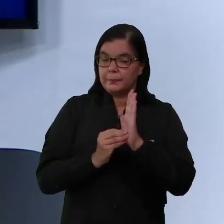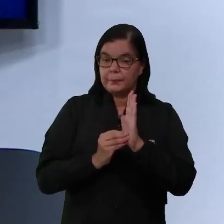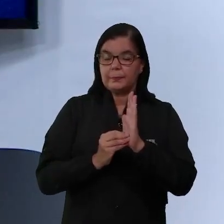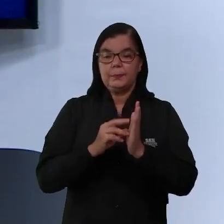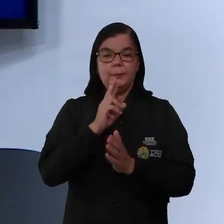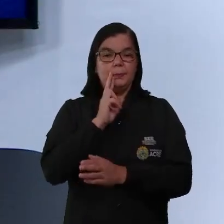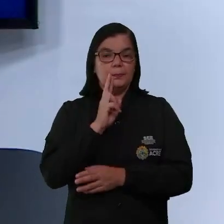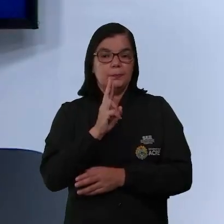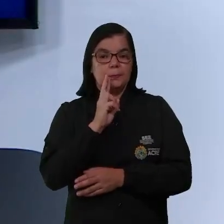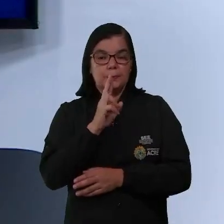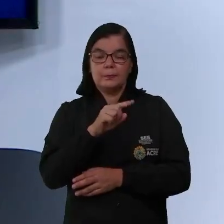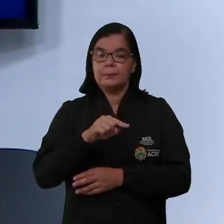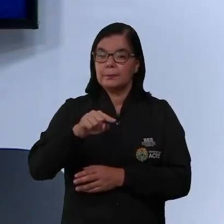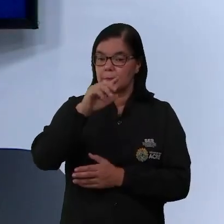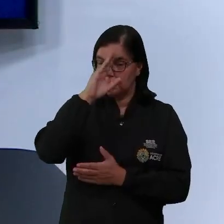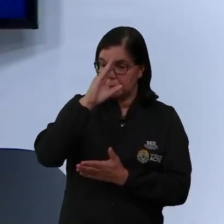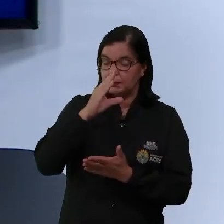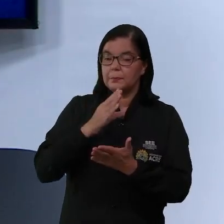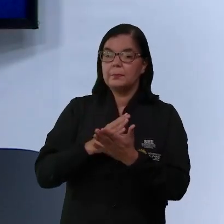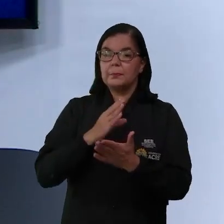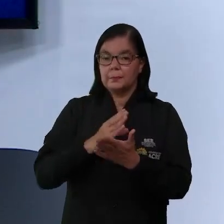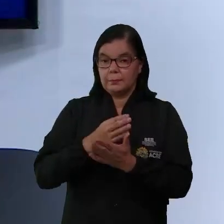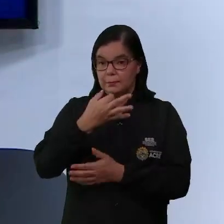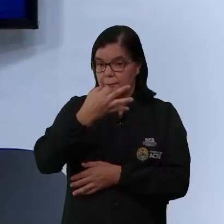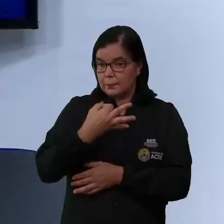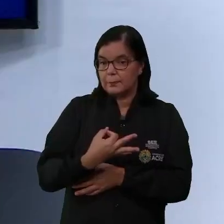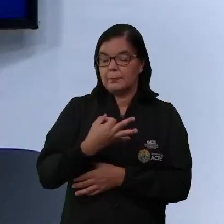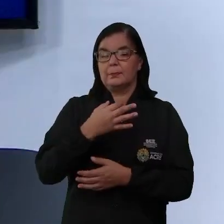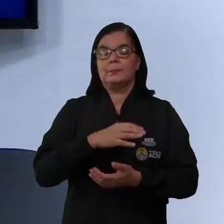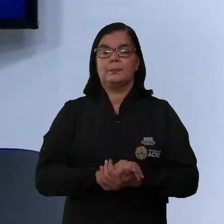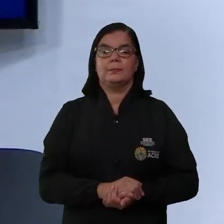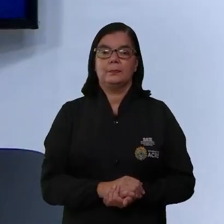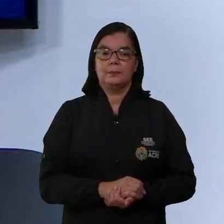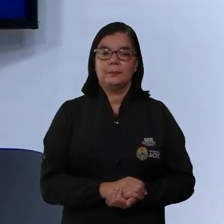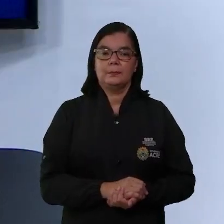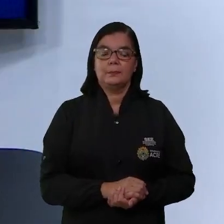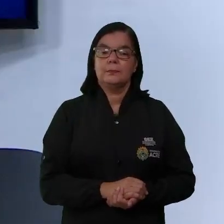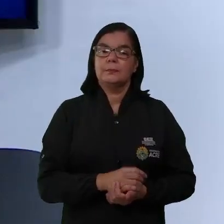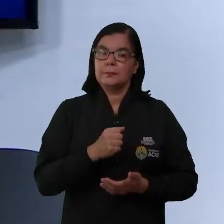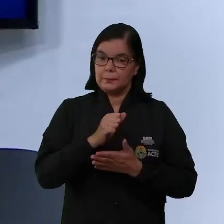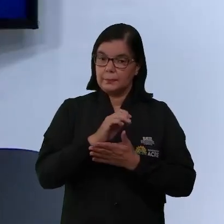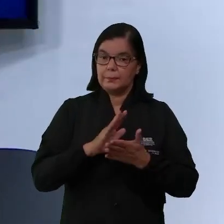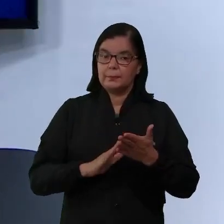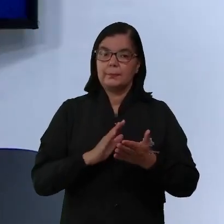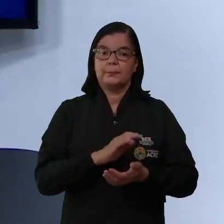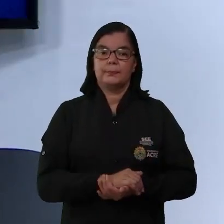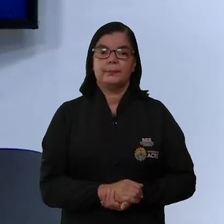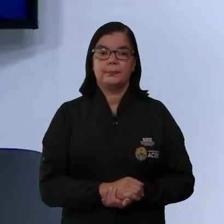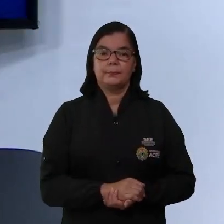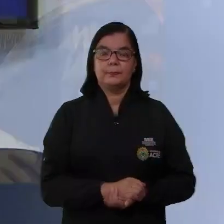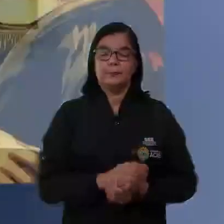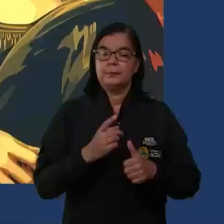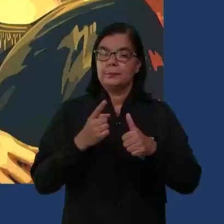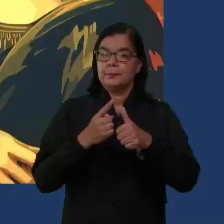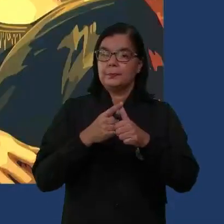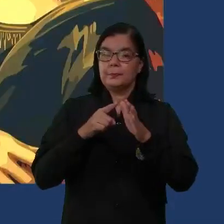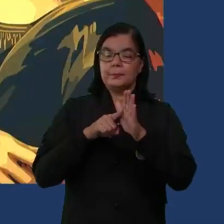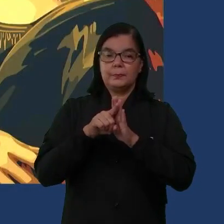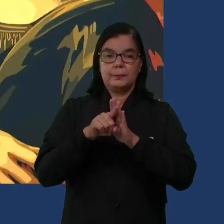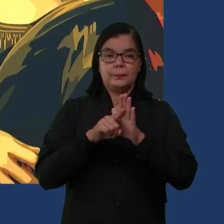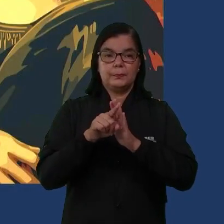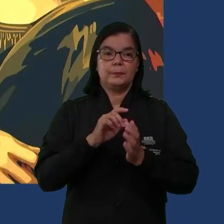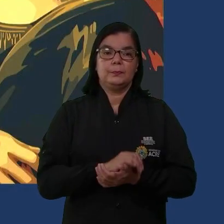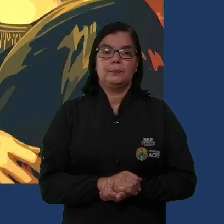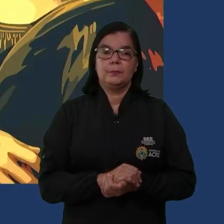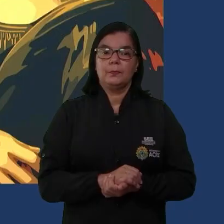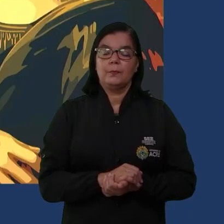as respostas que você acredita que sejam as corretas para essa atividade, tá? A primeira pergunta diz